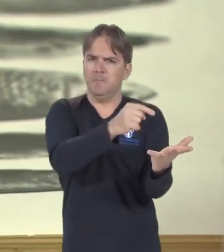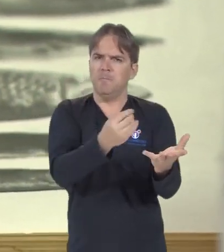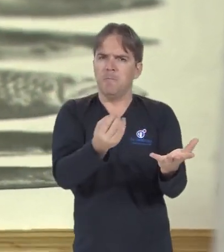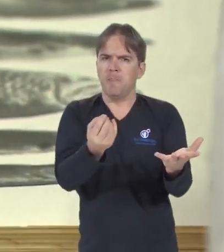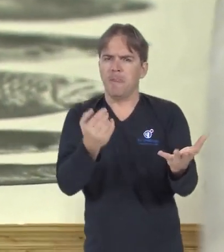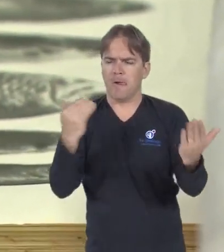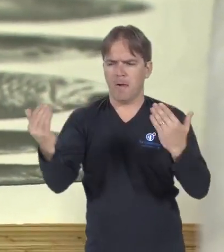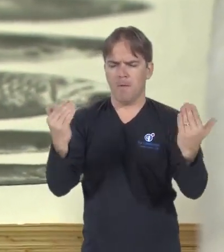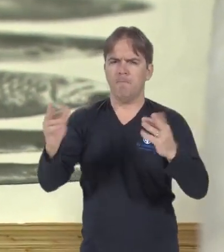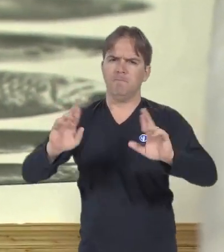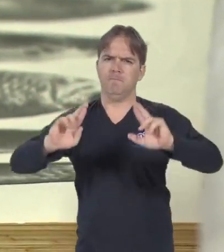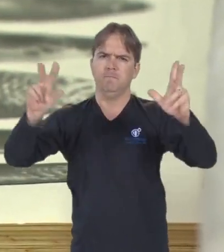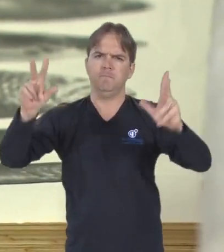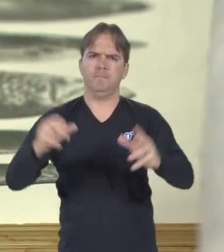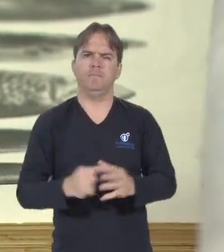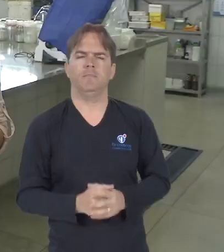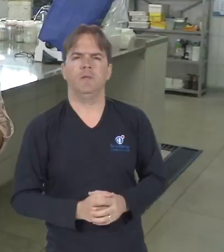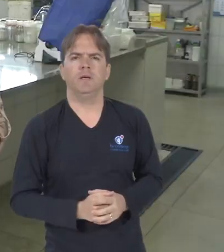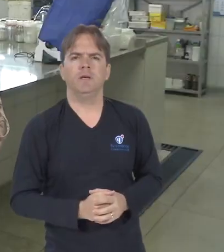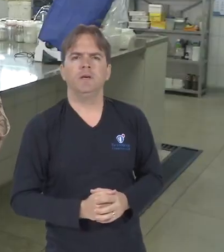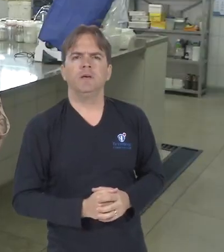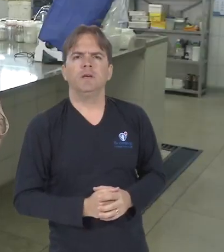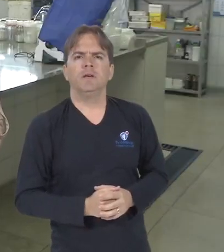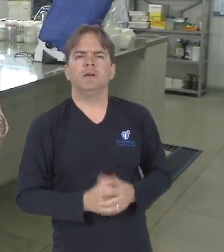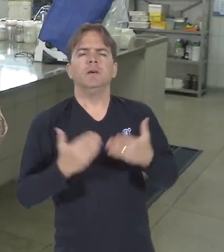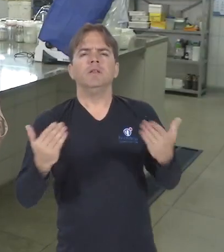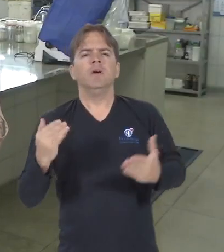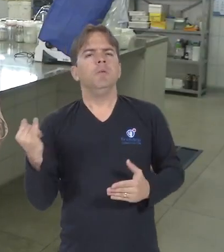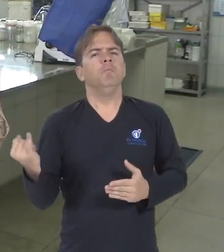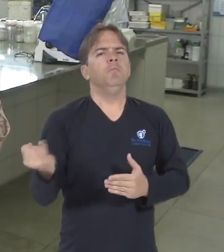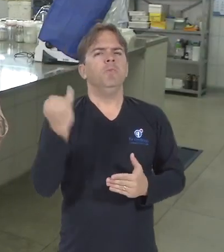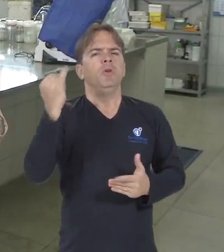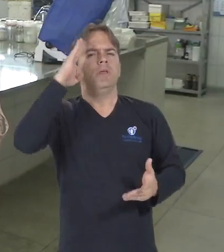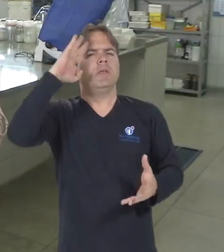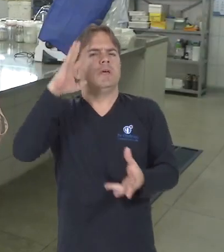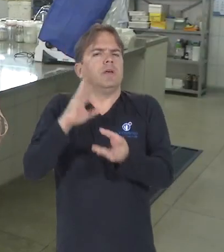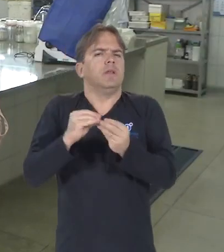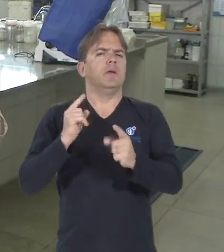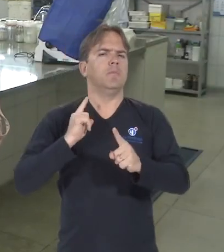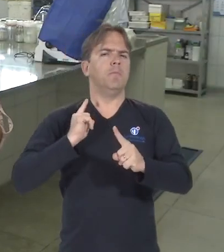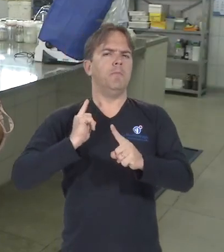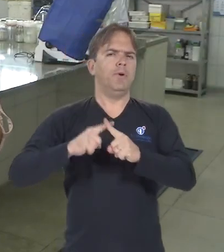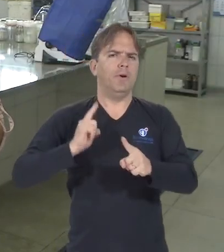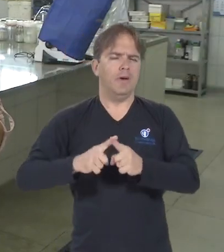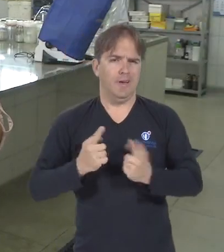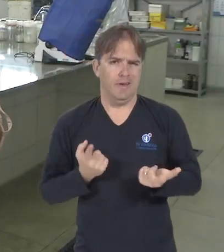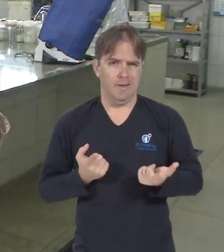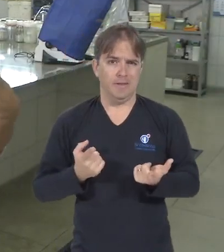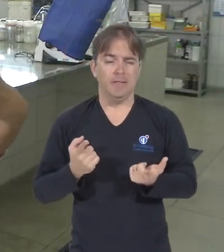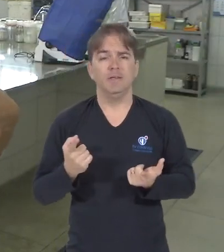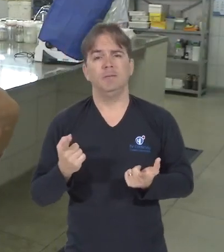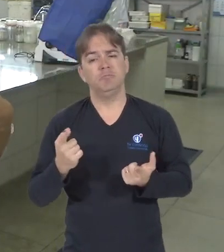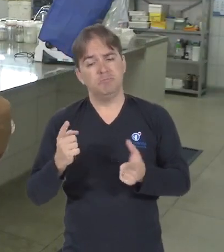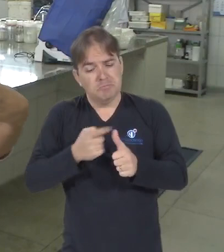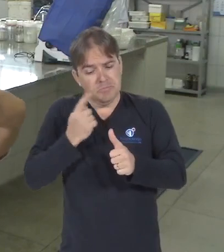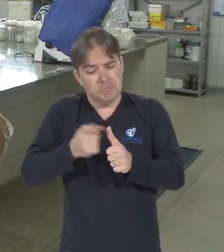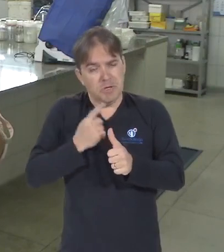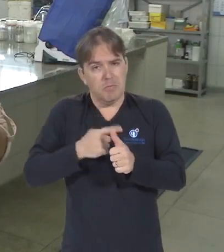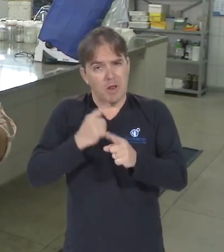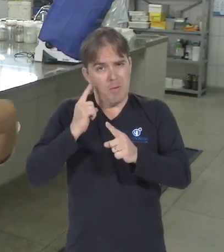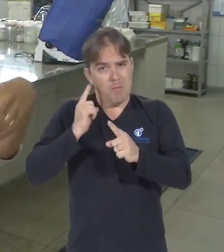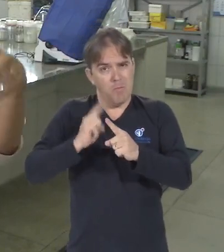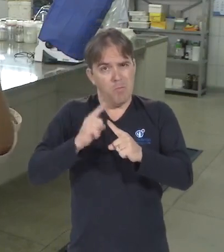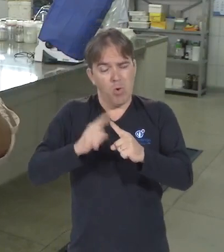a diferença entre esses dois reservatórios. A importância de compreender isso é que primeiro que a gente está